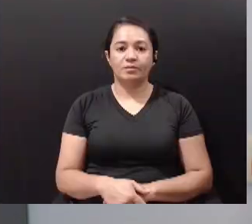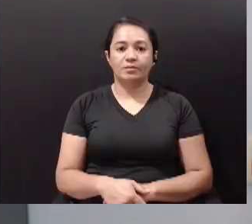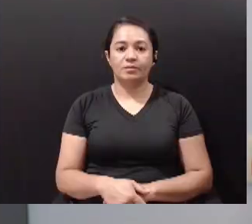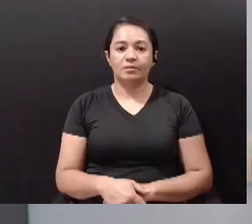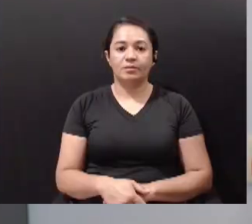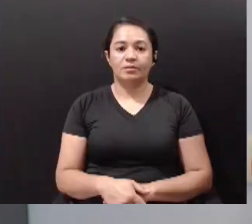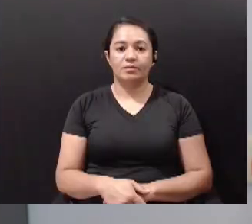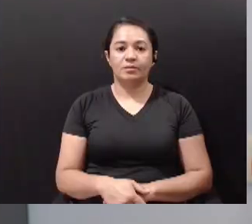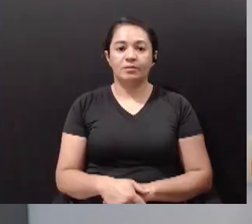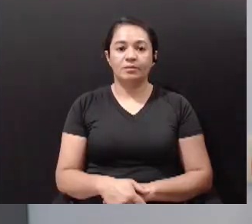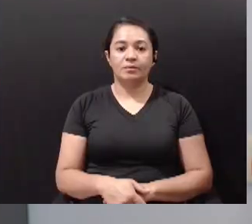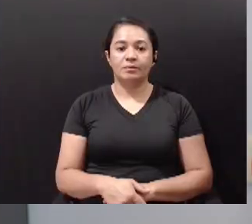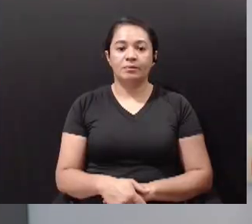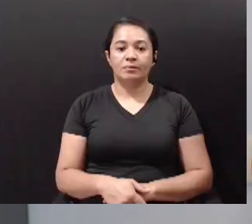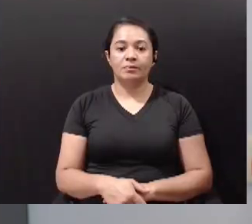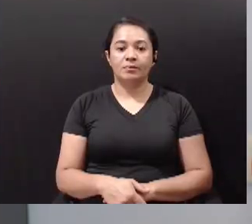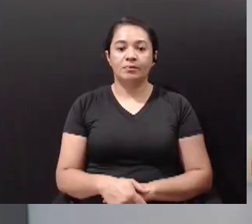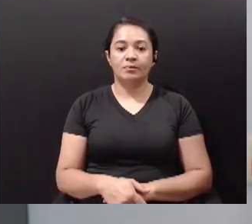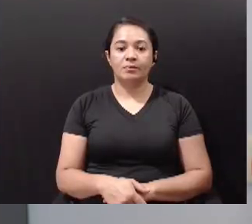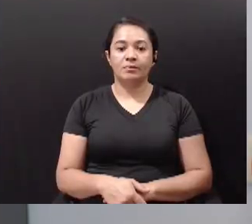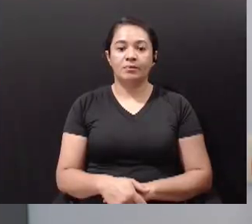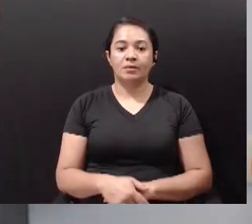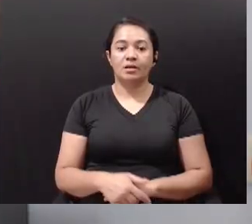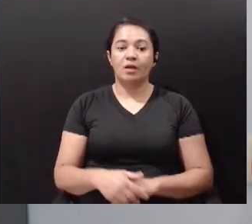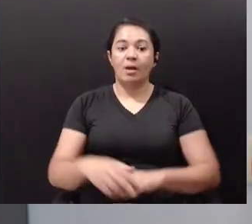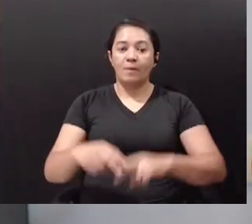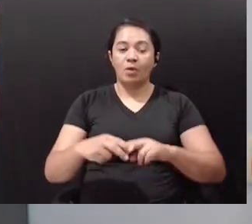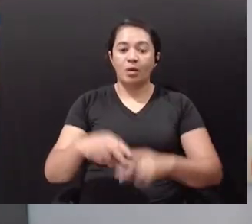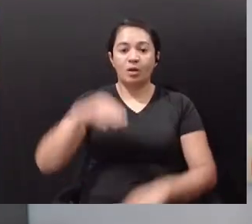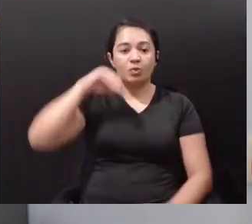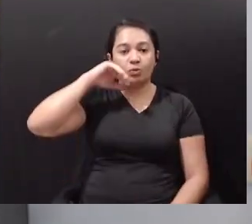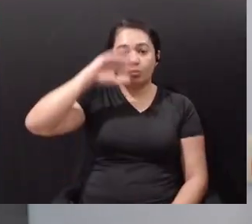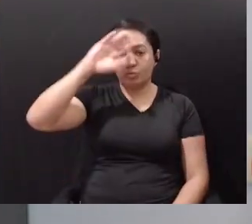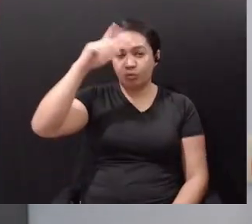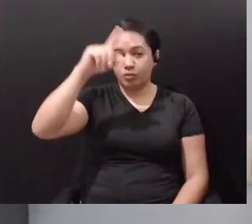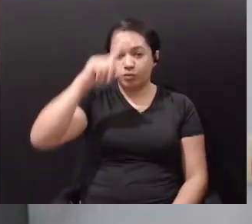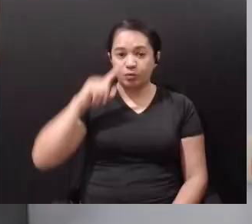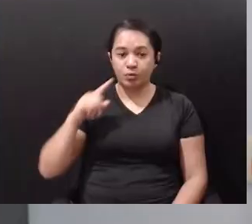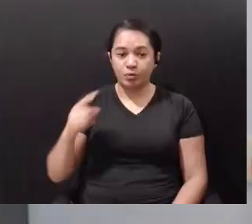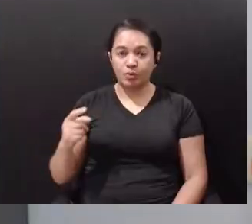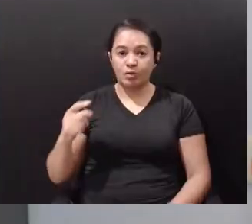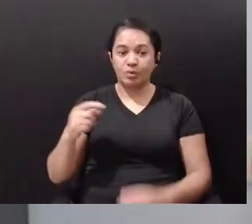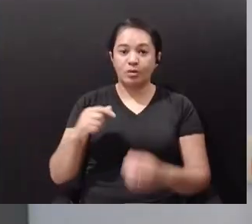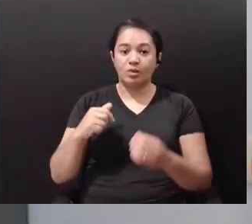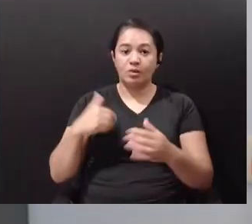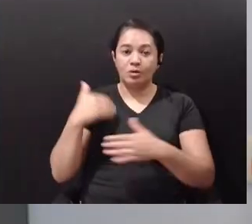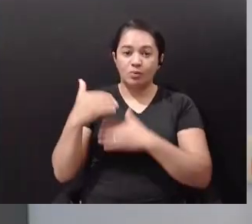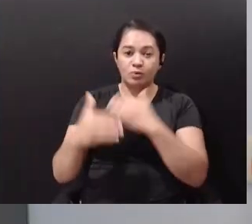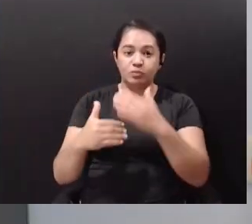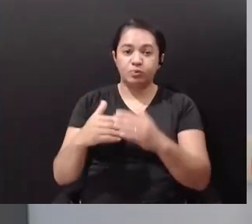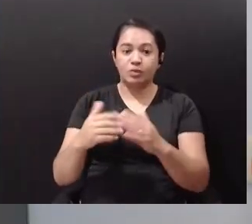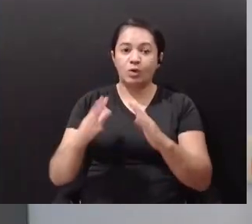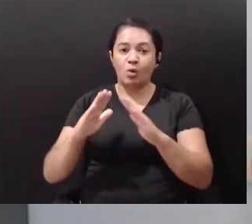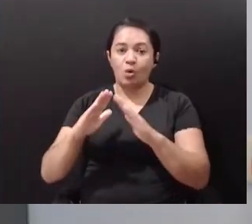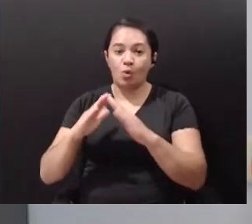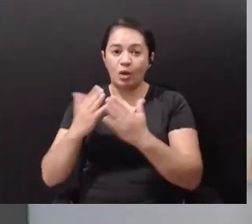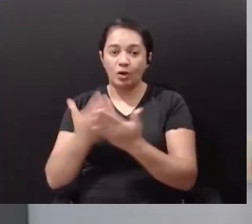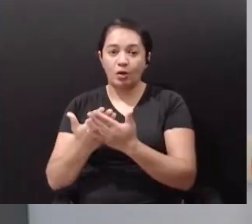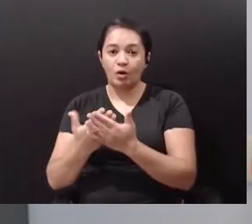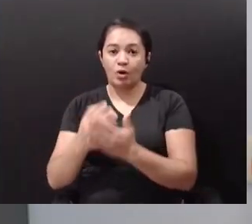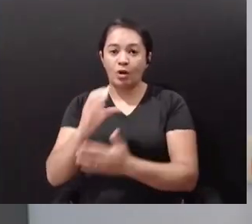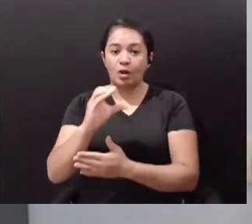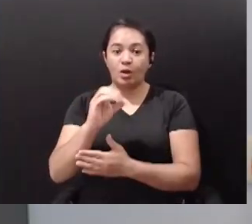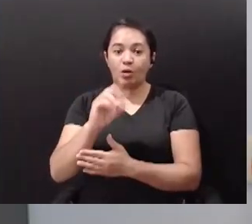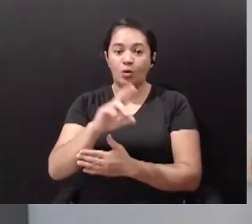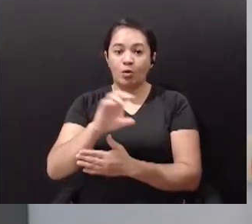Com as sucessivas ondas de febre amarela, voltando a falar do Corrêa de Mello, o Corrêa de Mello ele chega a fechar por um tempo, se torna